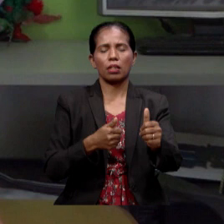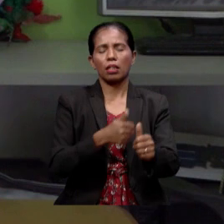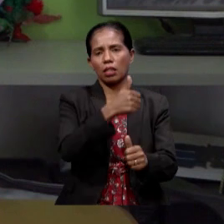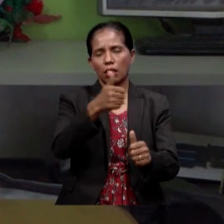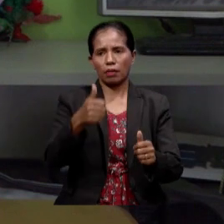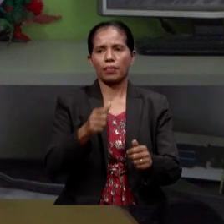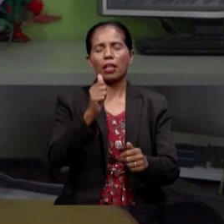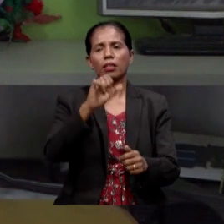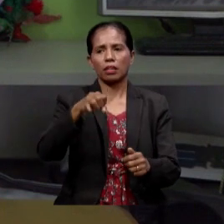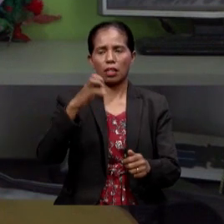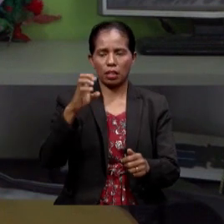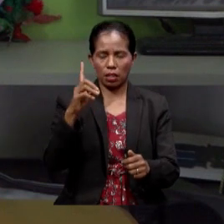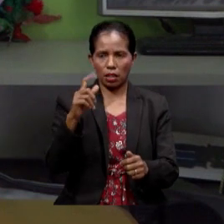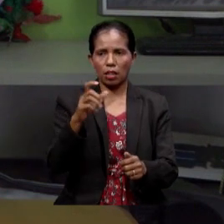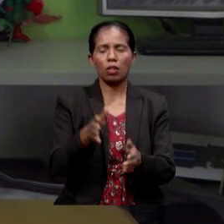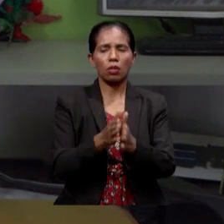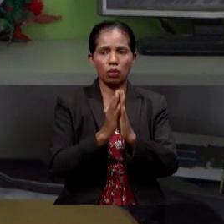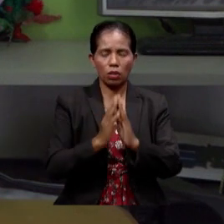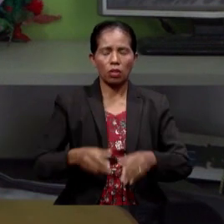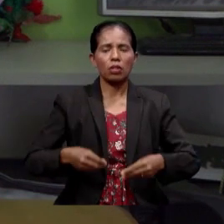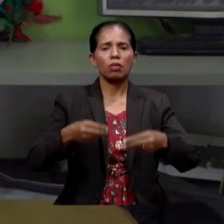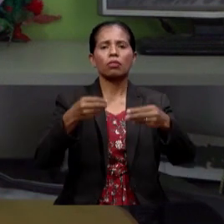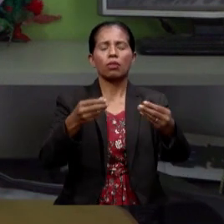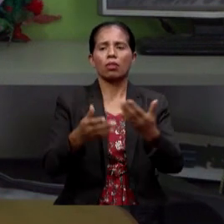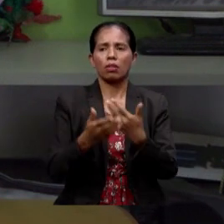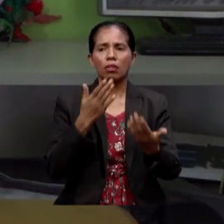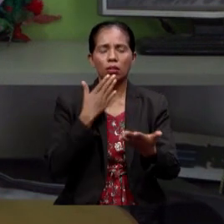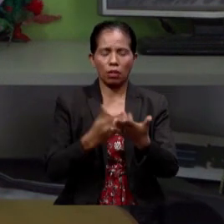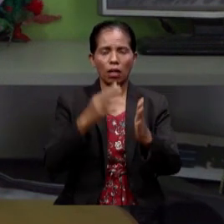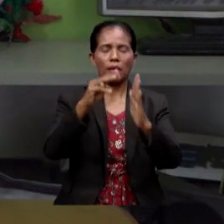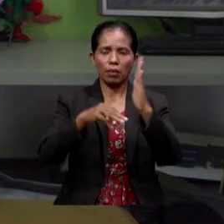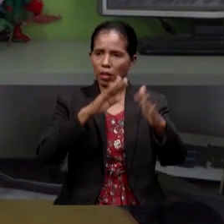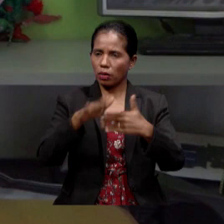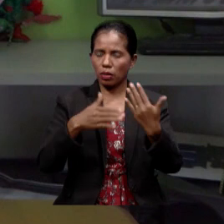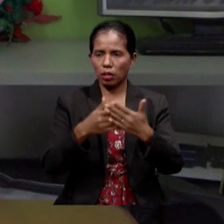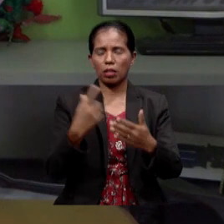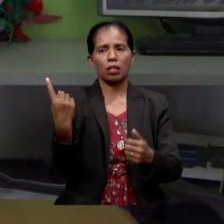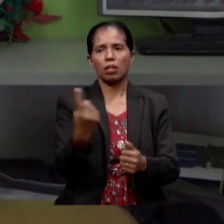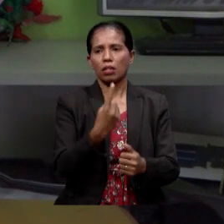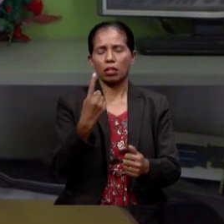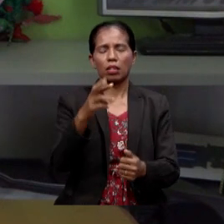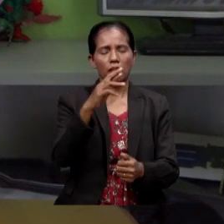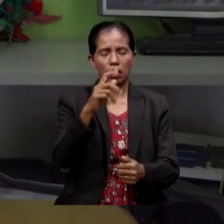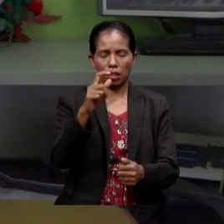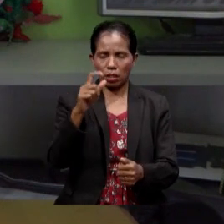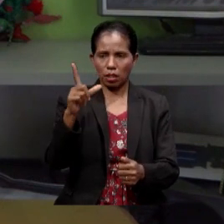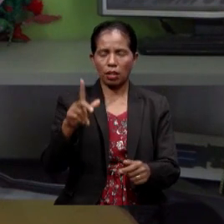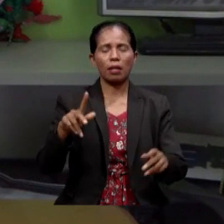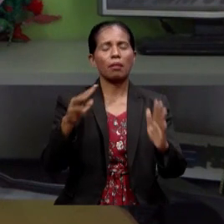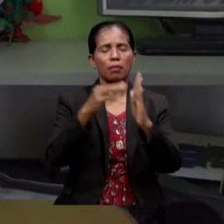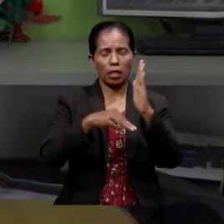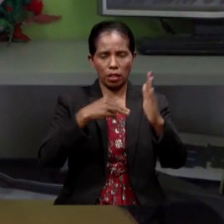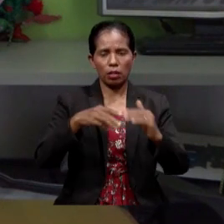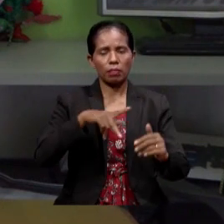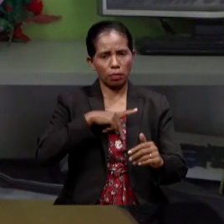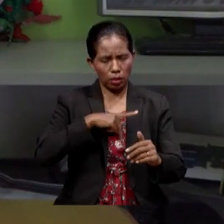husu atu ne considera no fo flexibilidade ba media hutu tu laos RTTL tatol ne media privado tam sira se